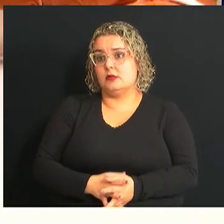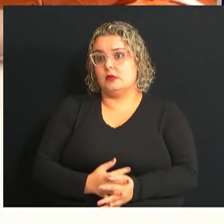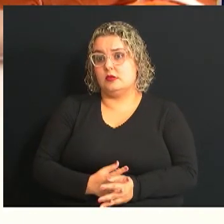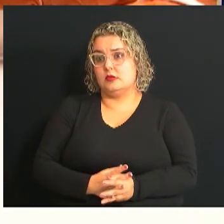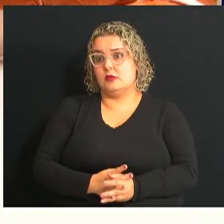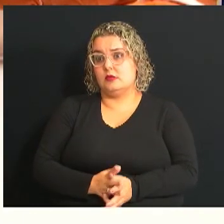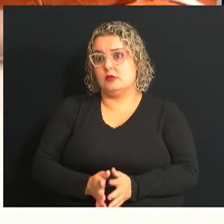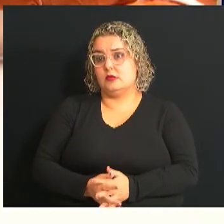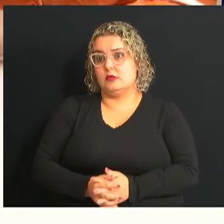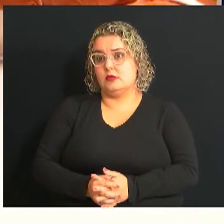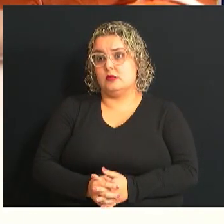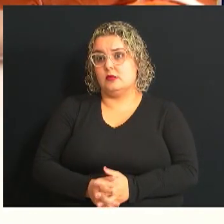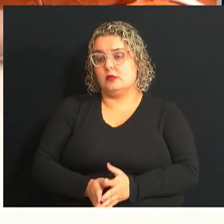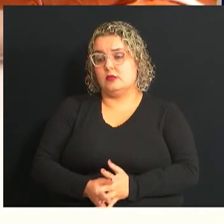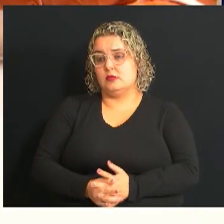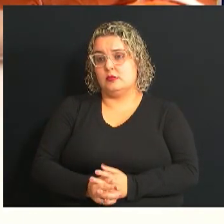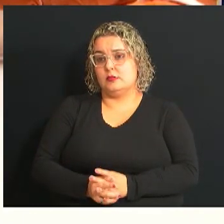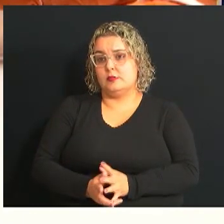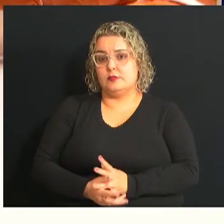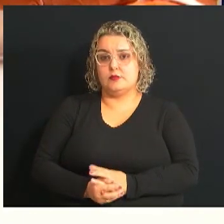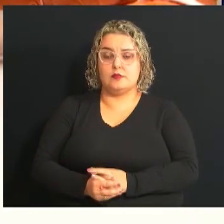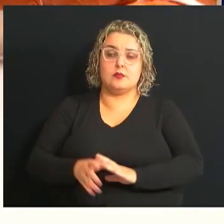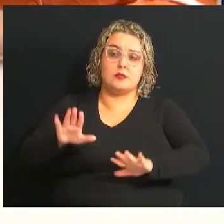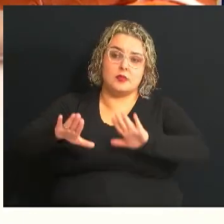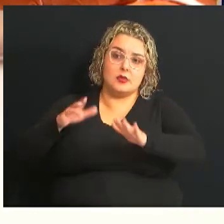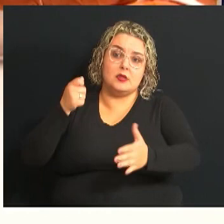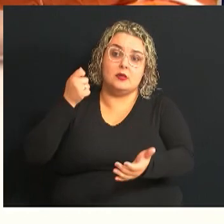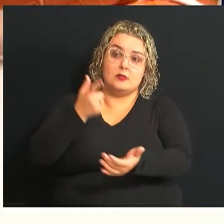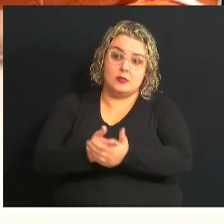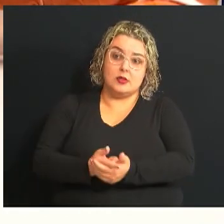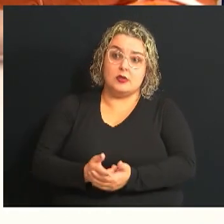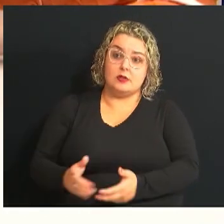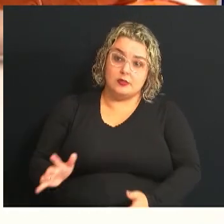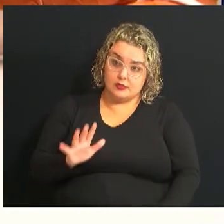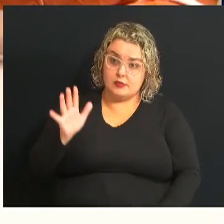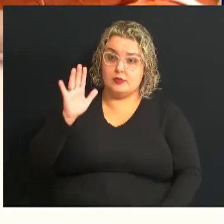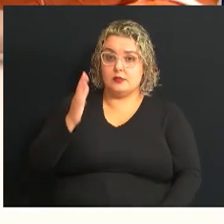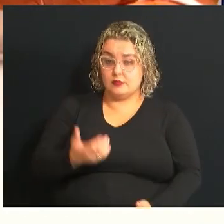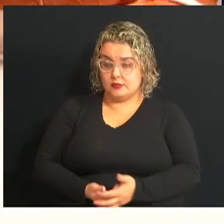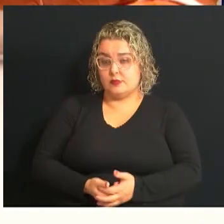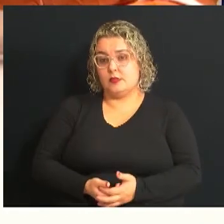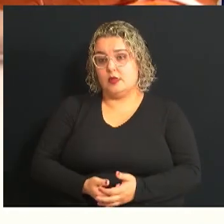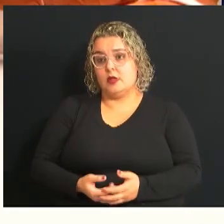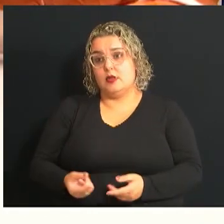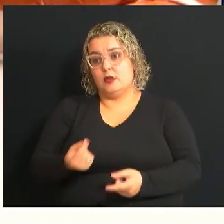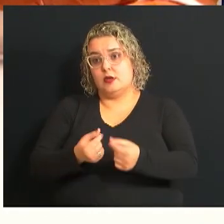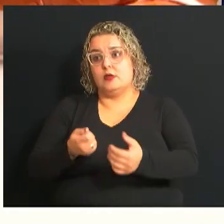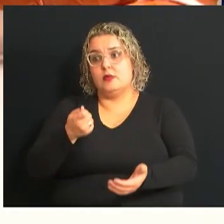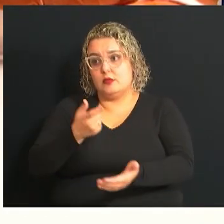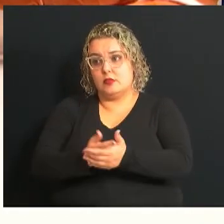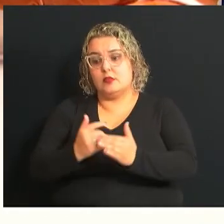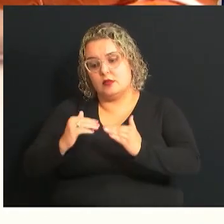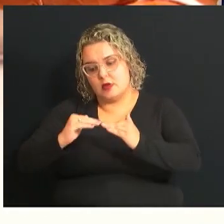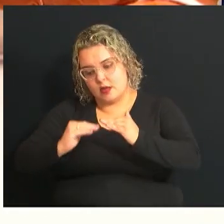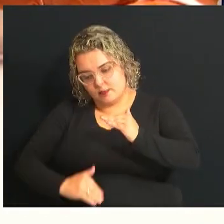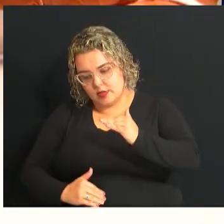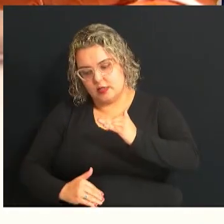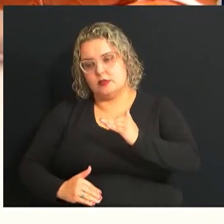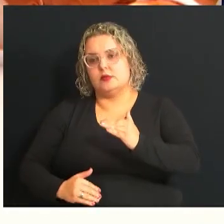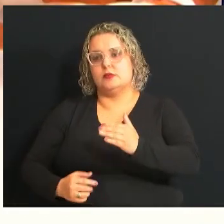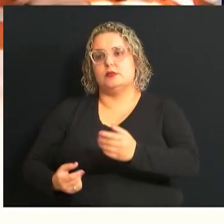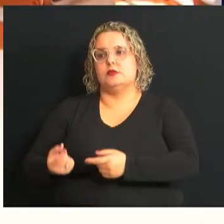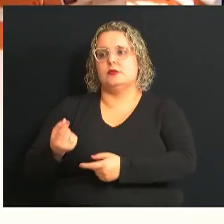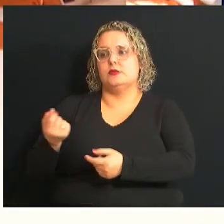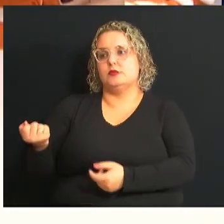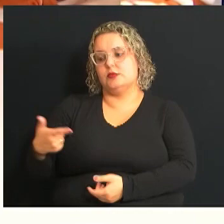E o fato de você, às vezes, pagar um valor que fica bem abaixo do que é o valor de uma prestação, de um